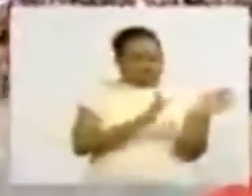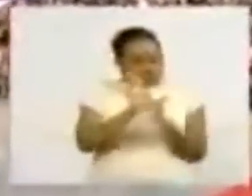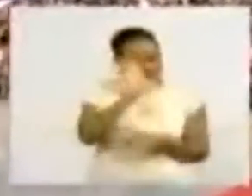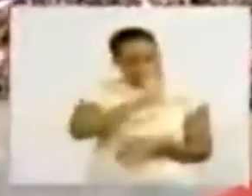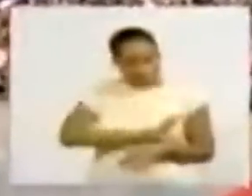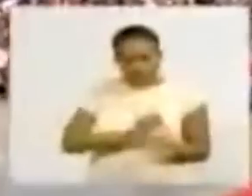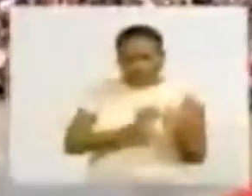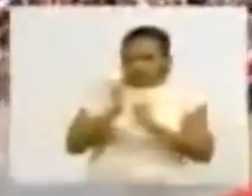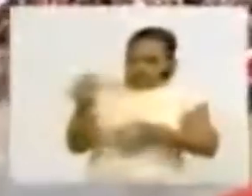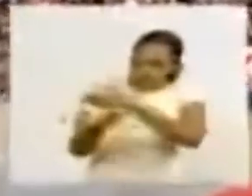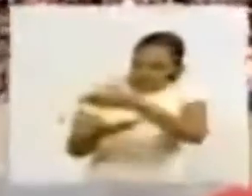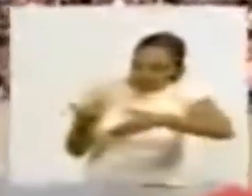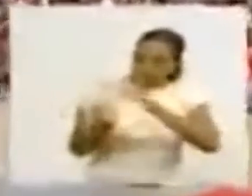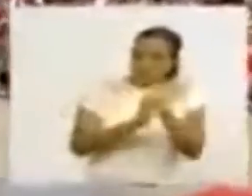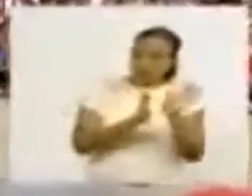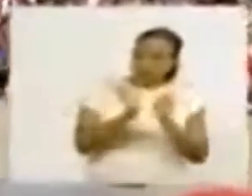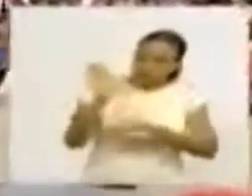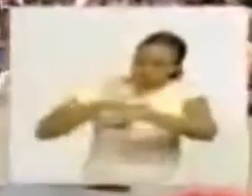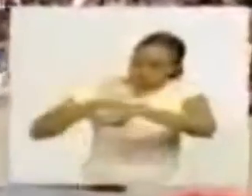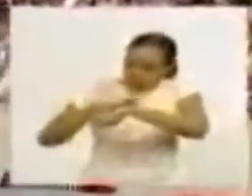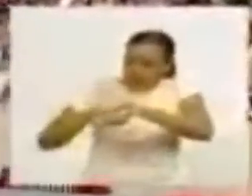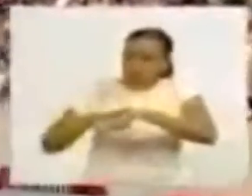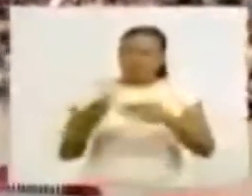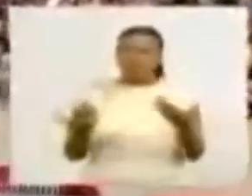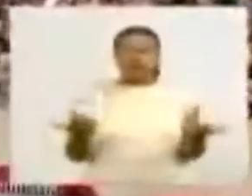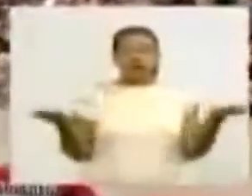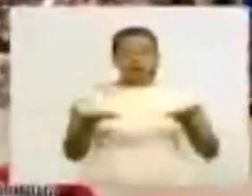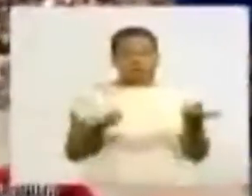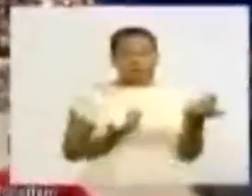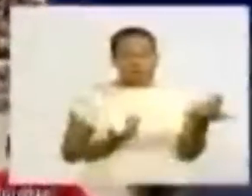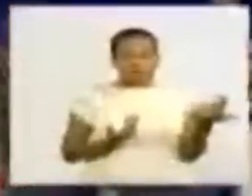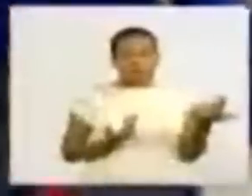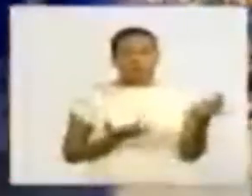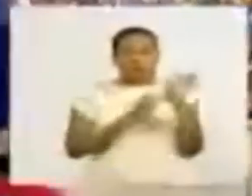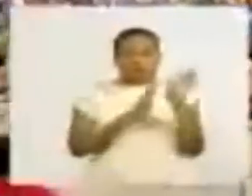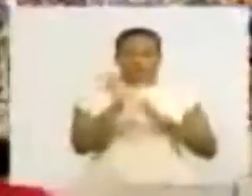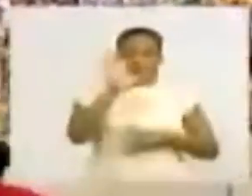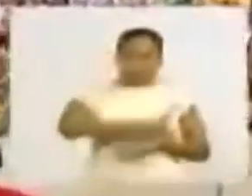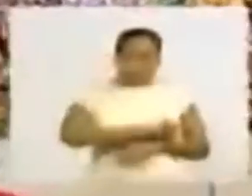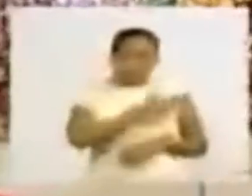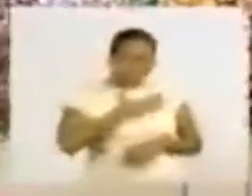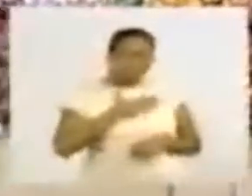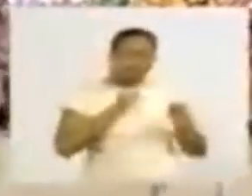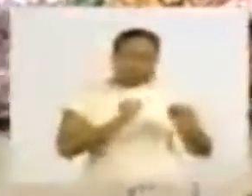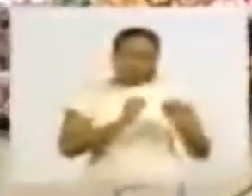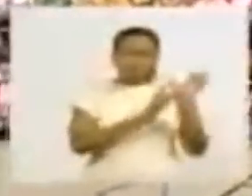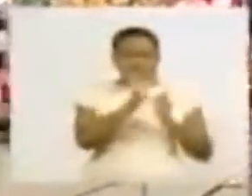que eram causa de escândalo para todos, Ele pode amar a mim e a você também.